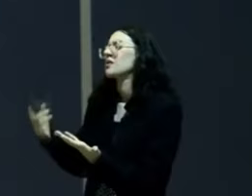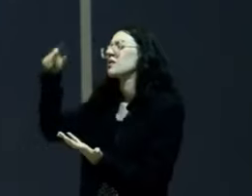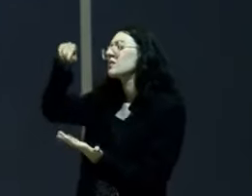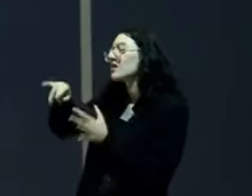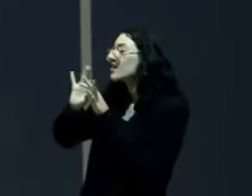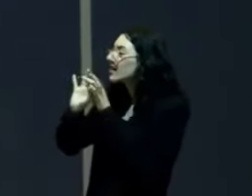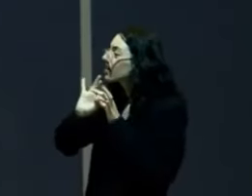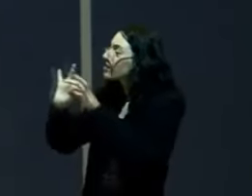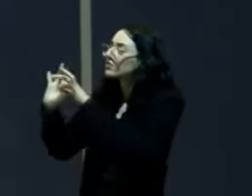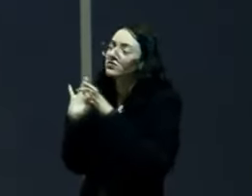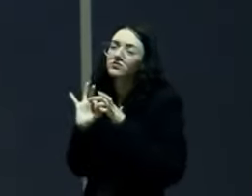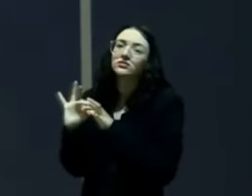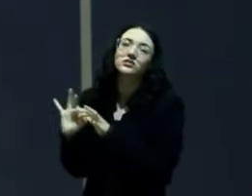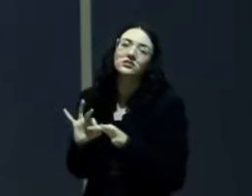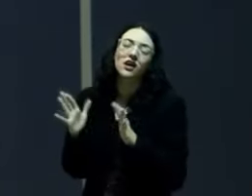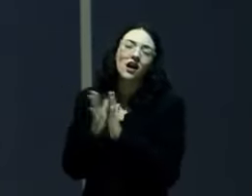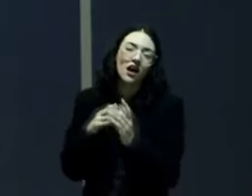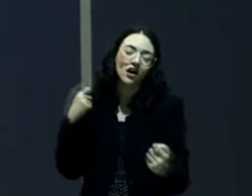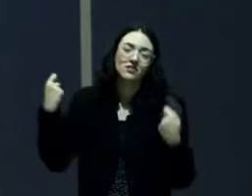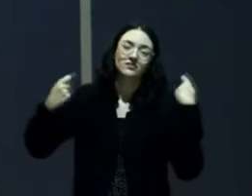comunhão. Aleluia. Aleluia.